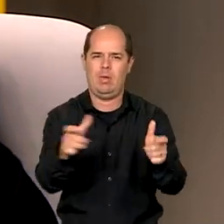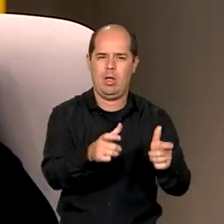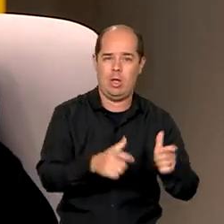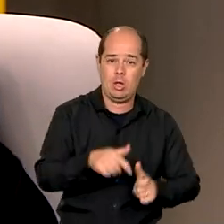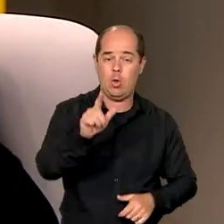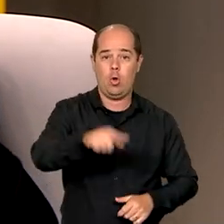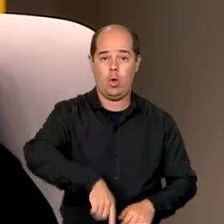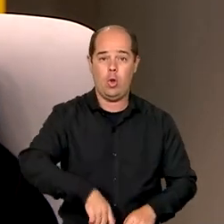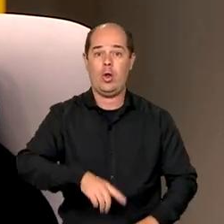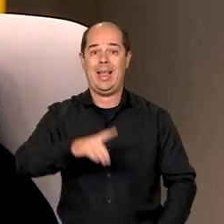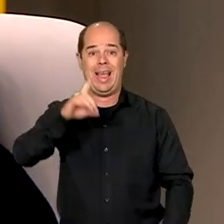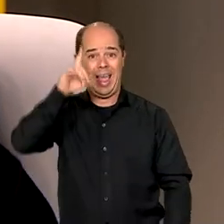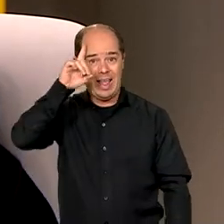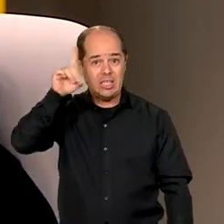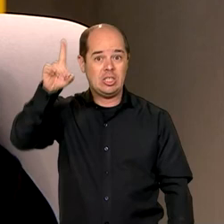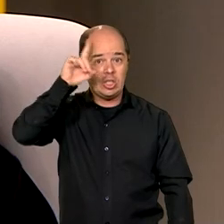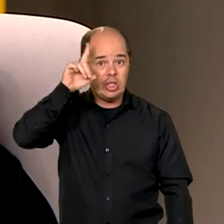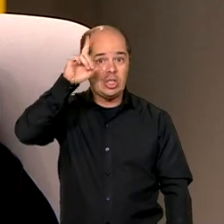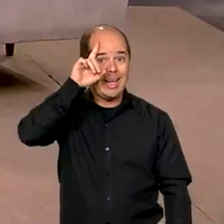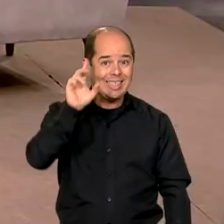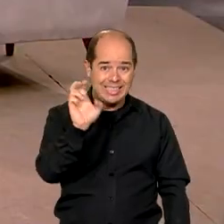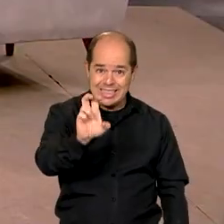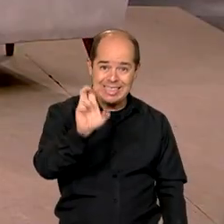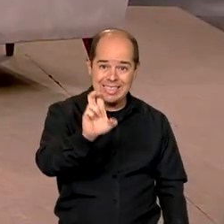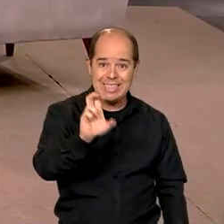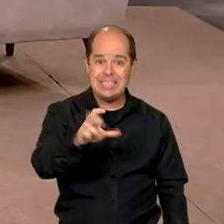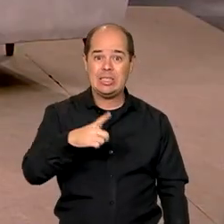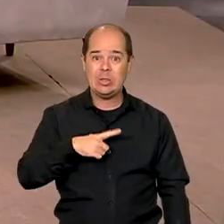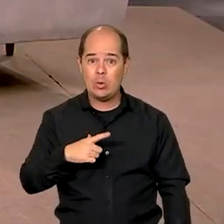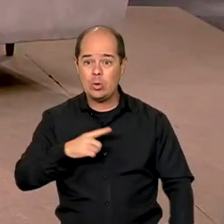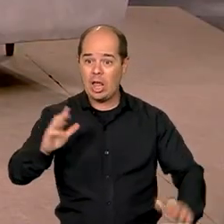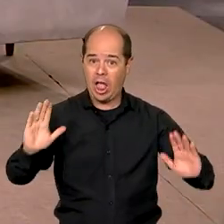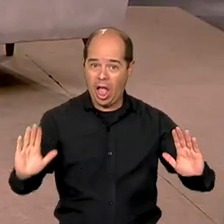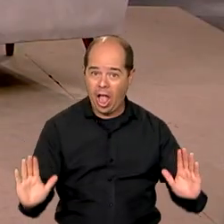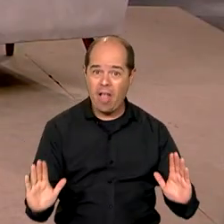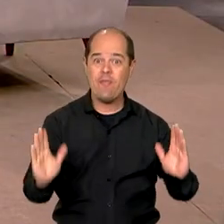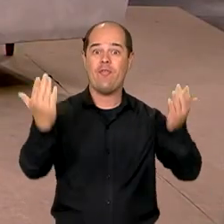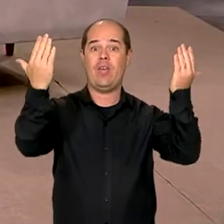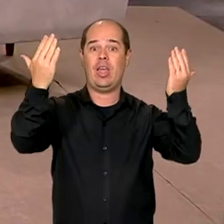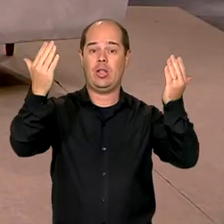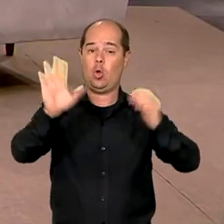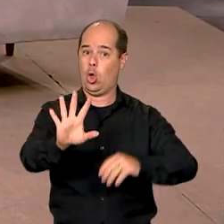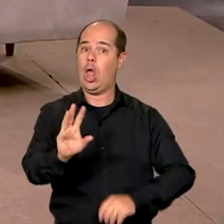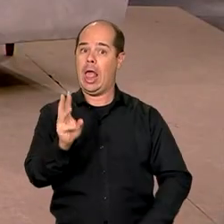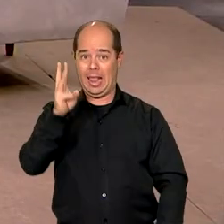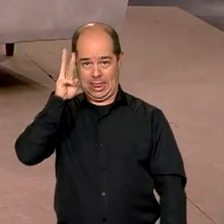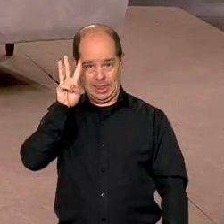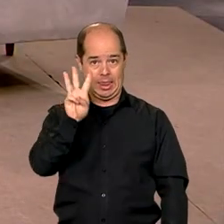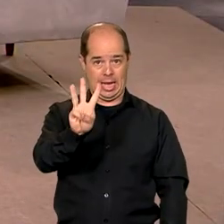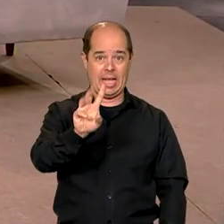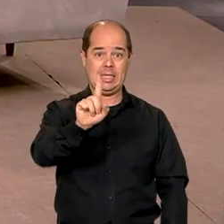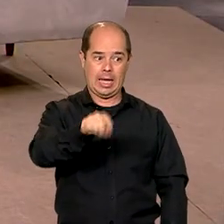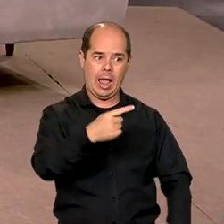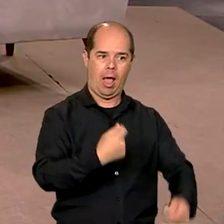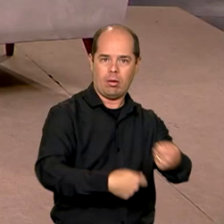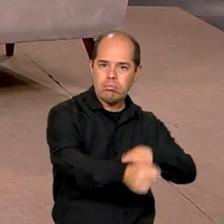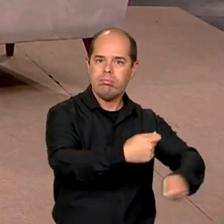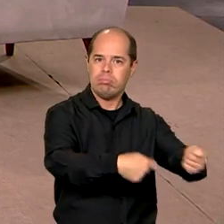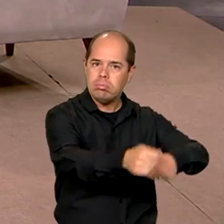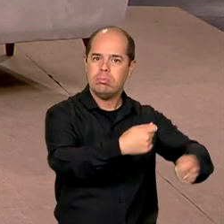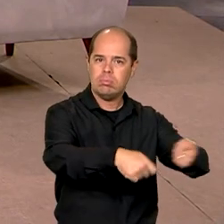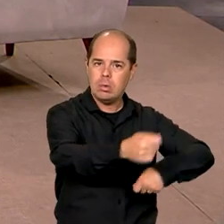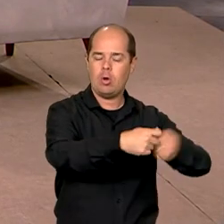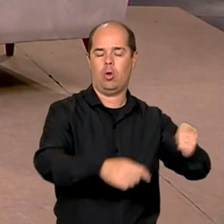5 dias de eventos culturais e artísticos, dentro desses 5 dias, 3 dias de eventos negociais. Muito